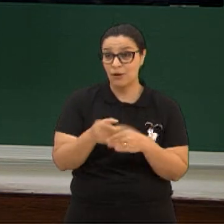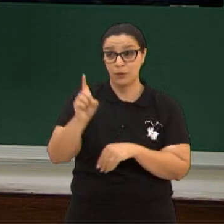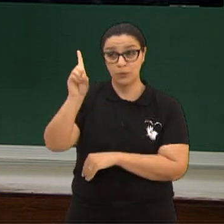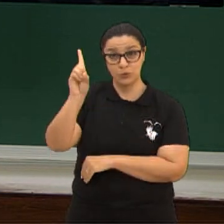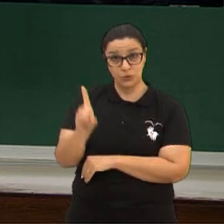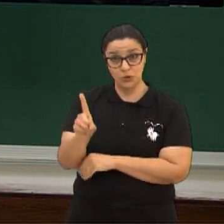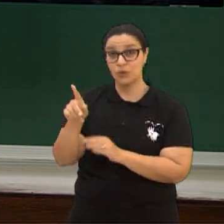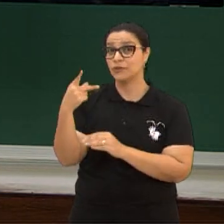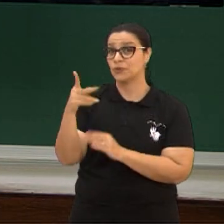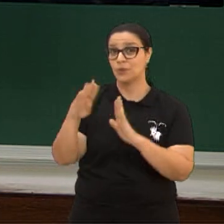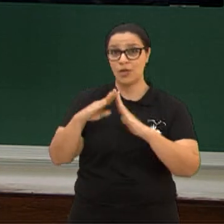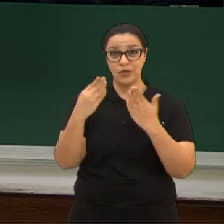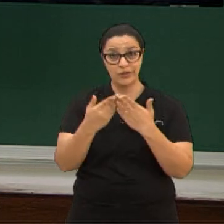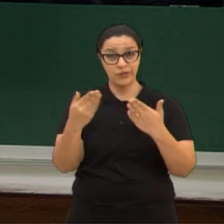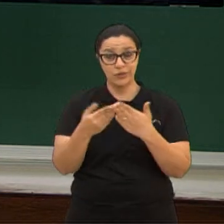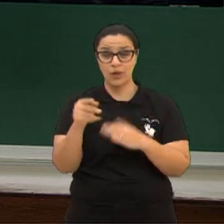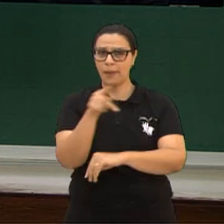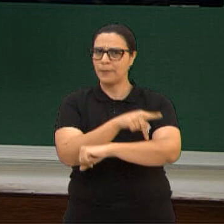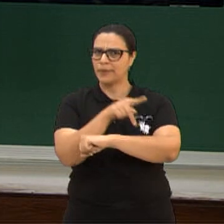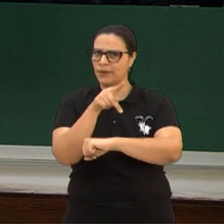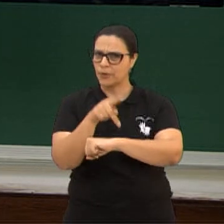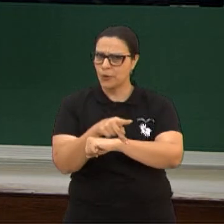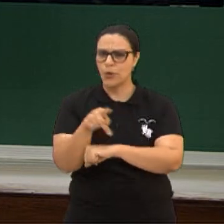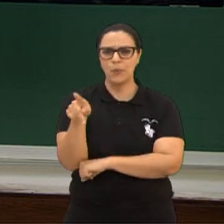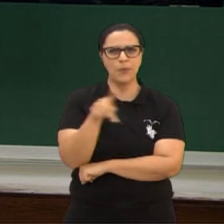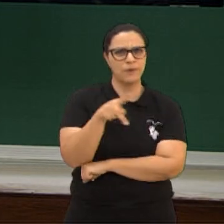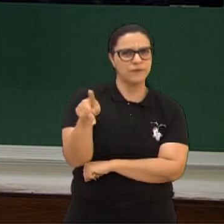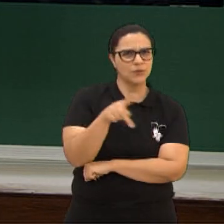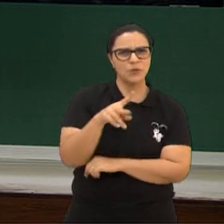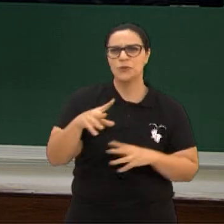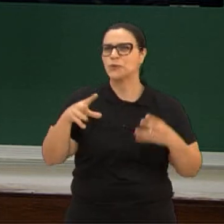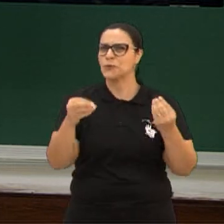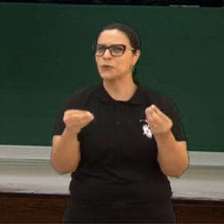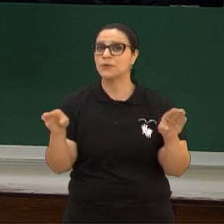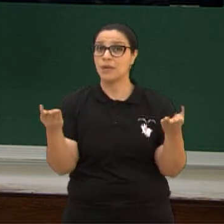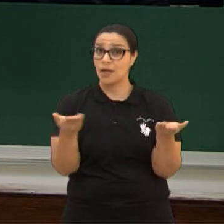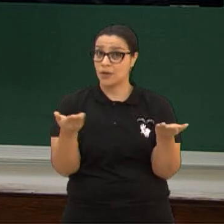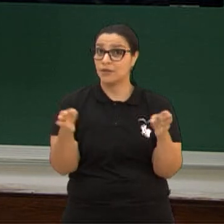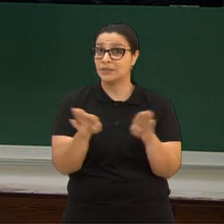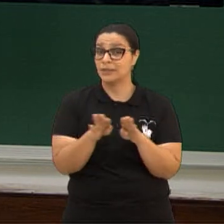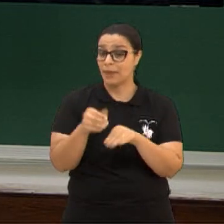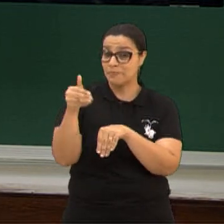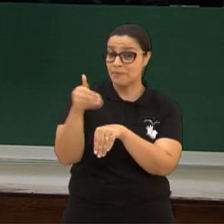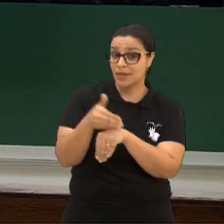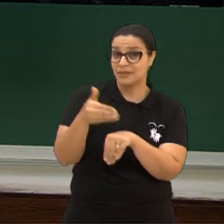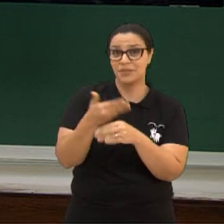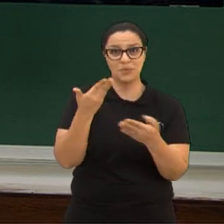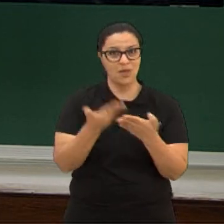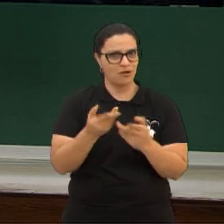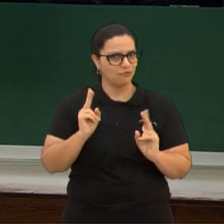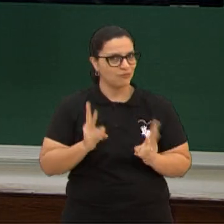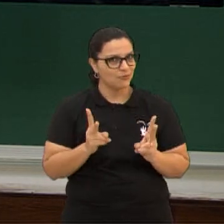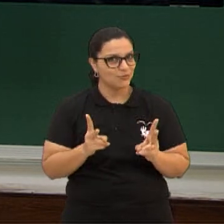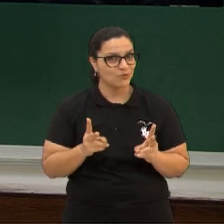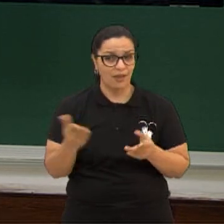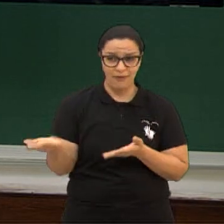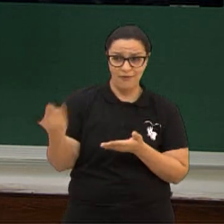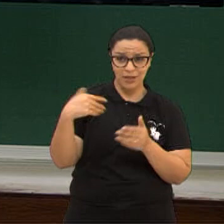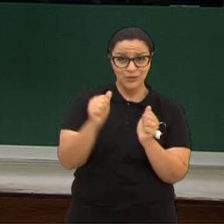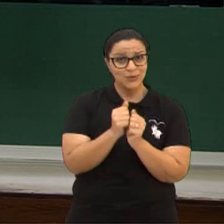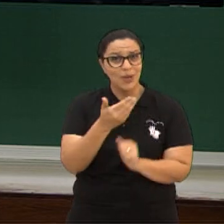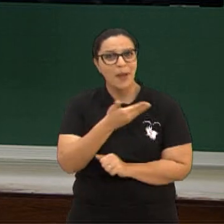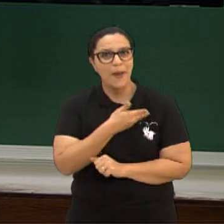direção da sua escola, para os seus pedagogos, para os seus professores e participem das nossas aulas. Tragam os